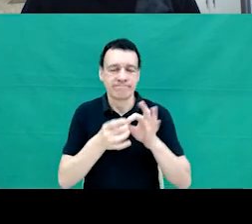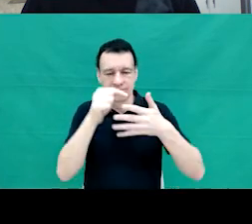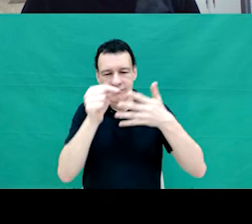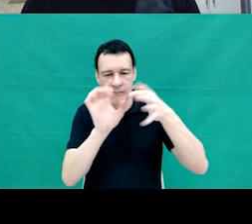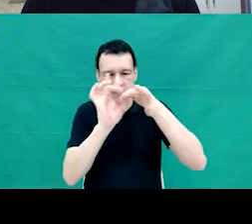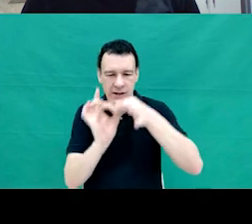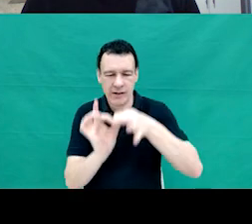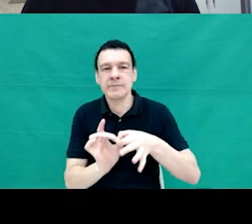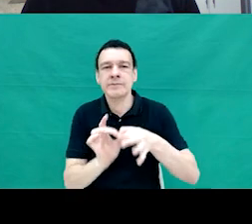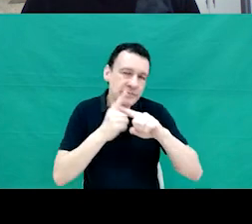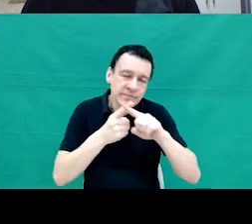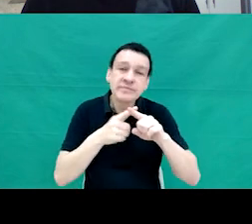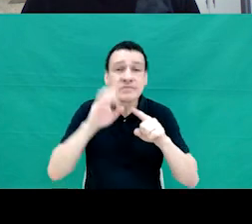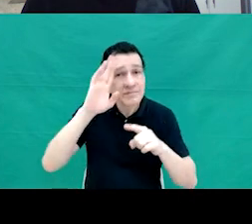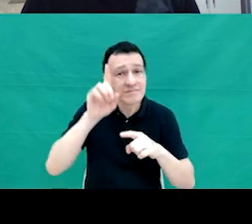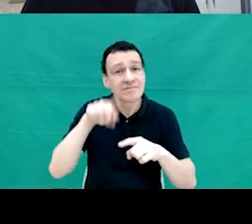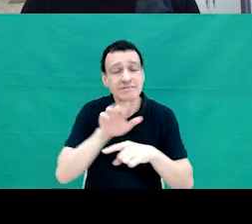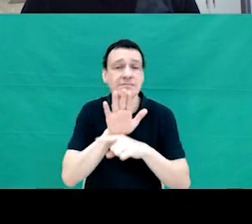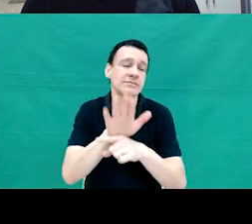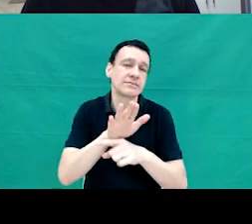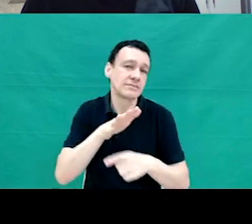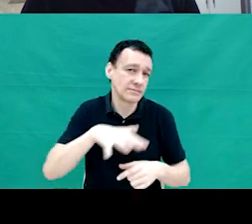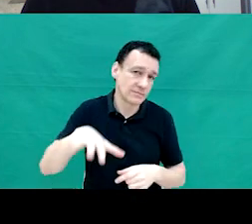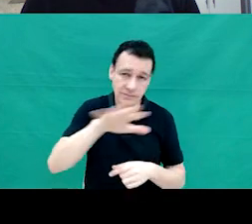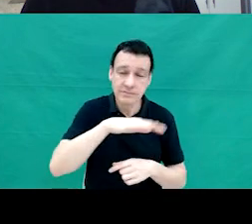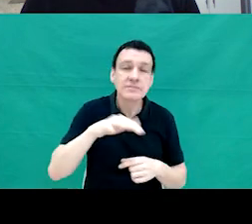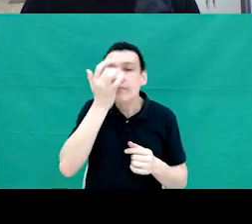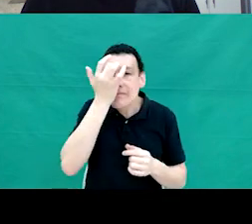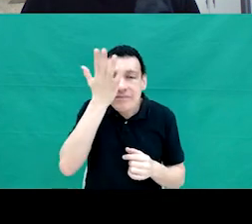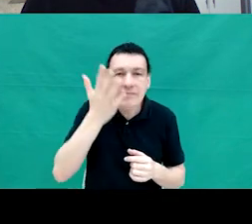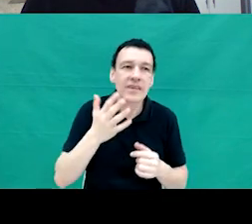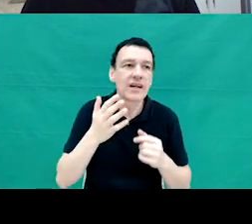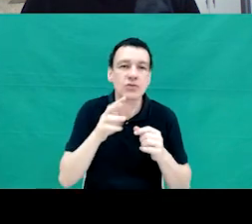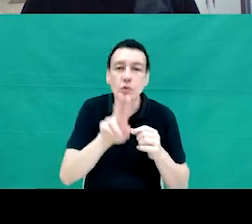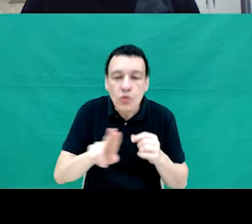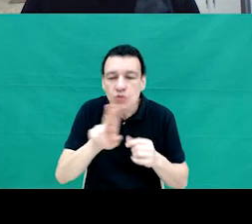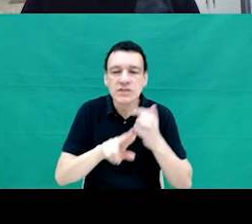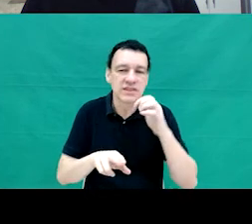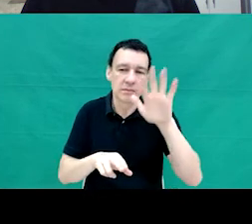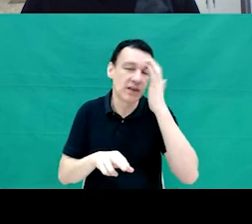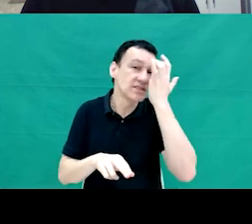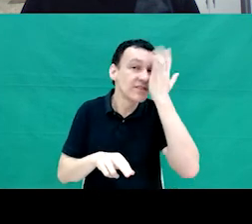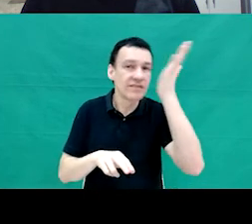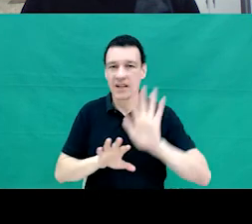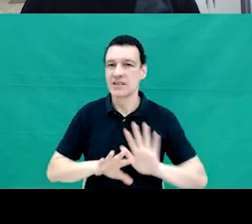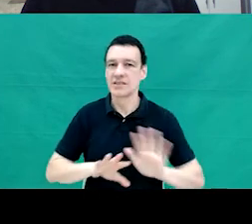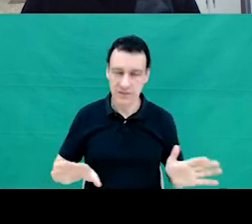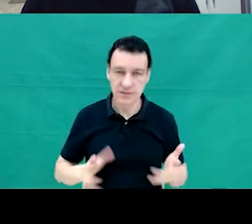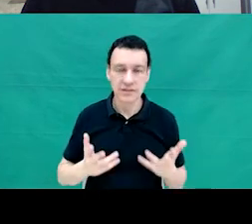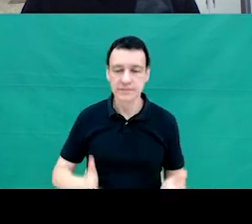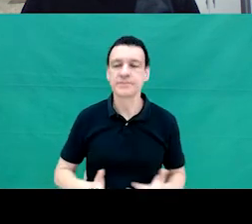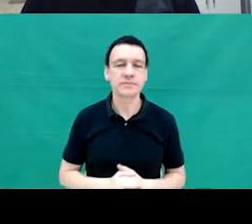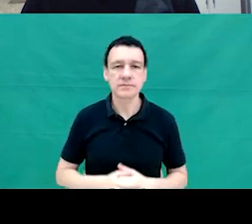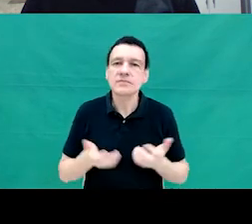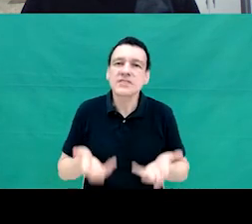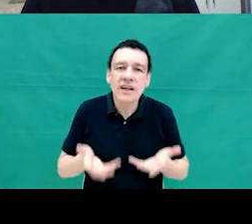agradável. E a nossa intenção, já vou emendar com conclusão, Samuca. Claro. Precisa já avançar. A